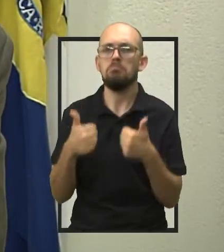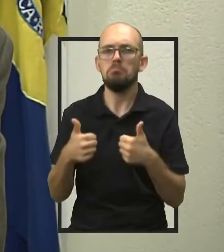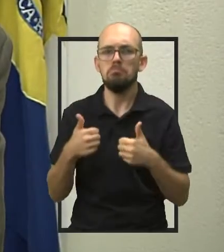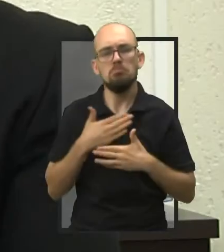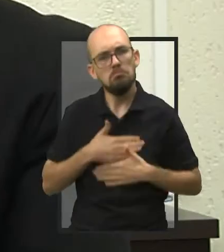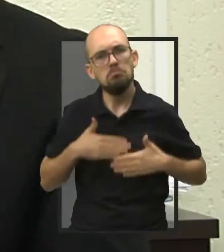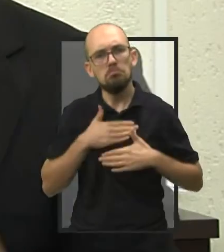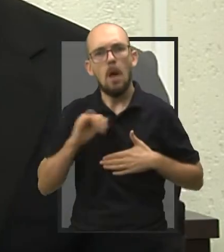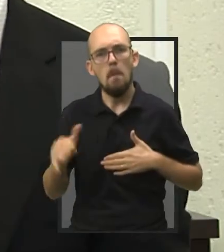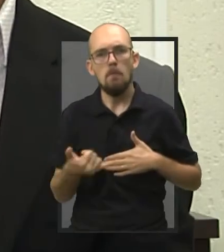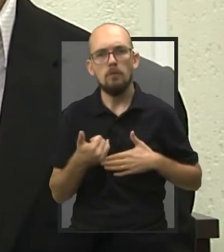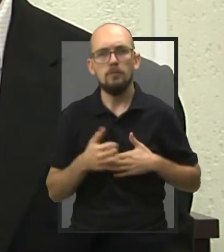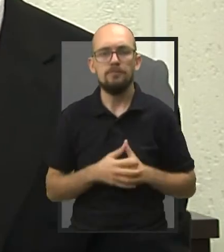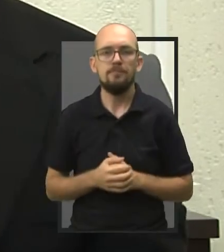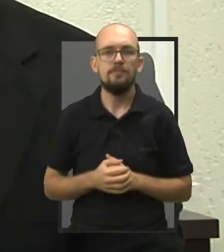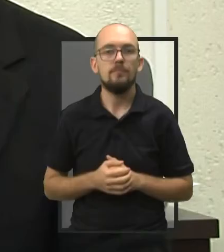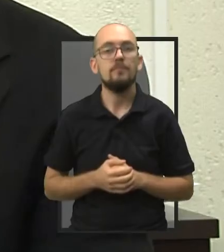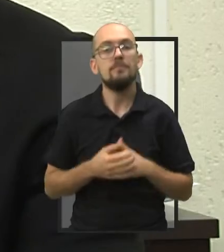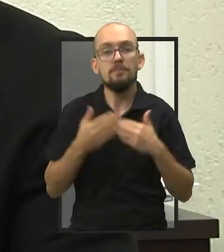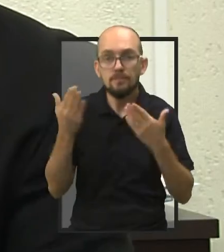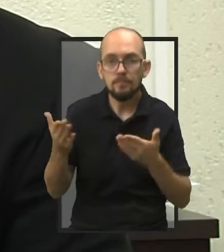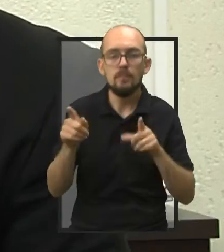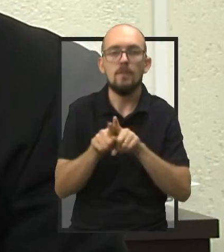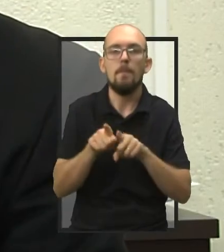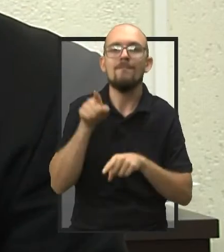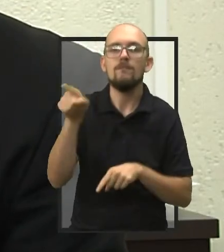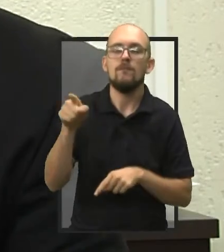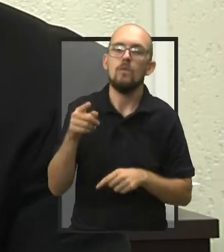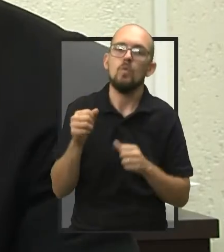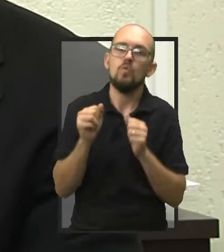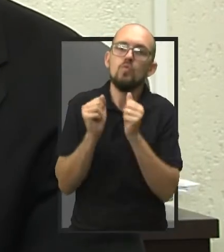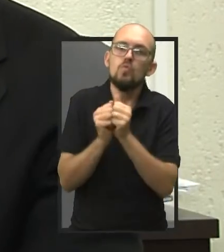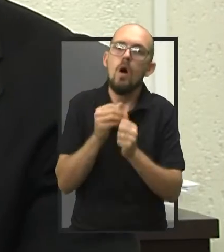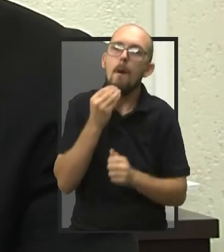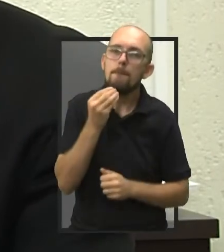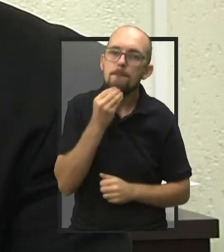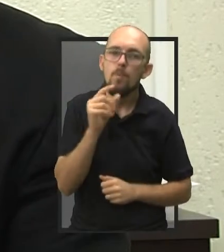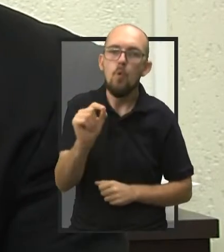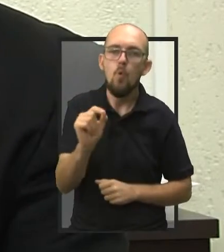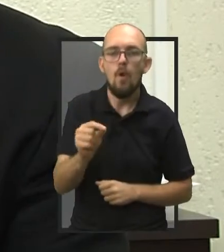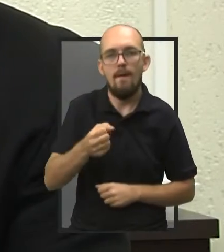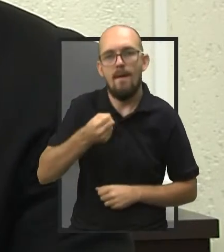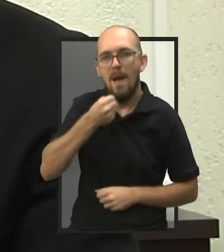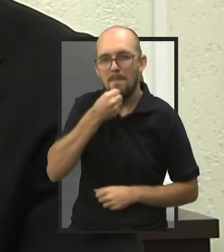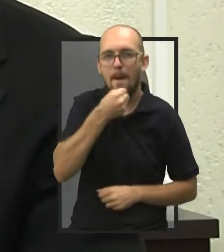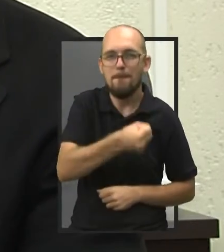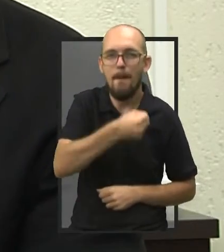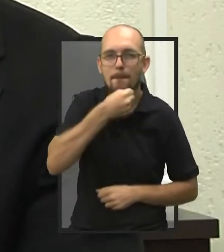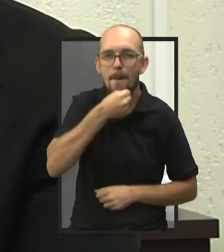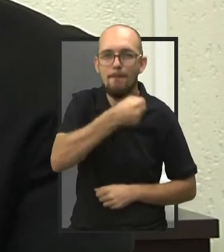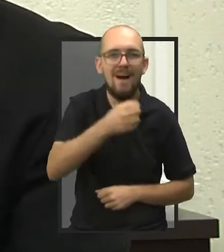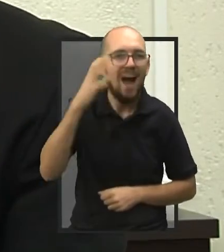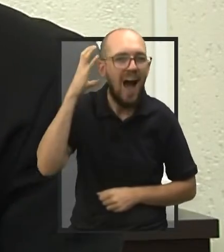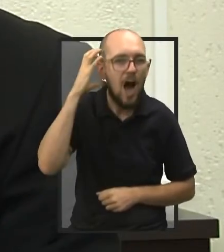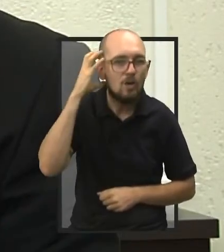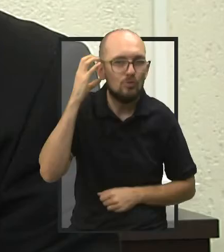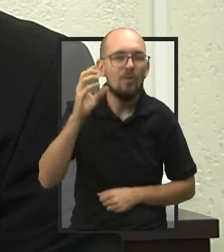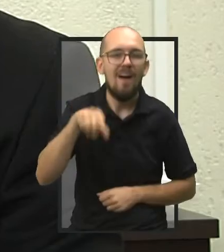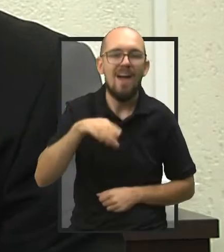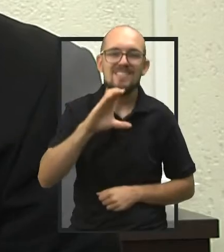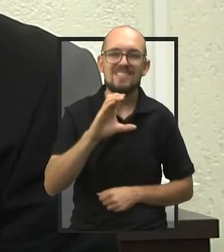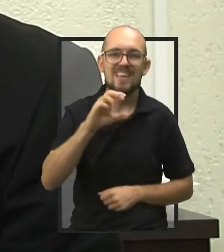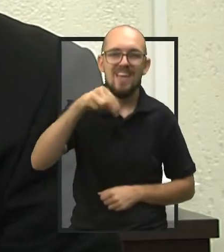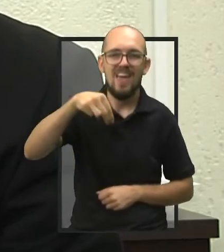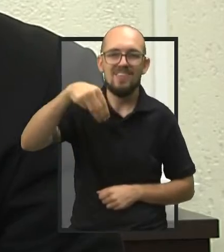aproveitamos bastante. Bom, o senhor também teve a oportunidade de conceder uma entrevista à rádio da Confederação Nacional